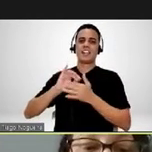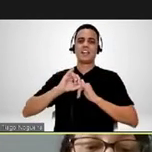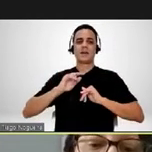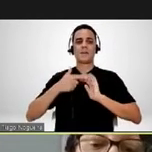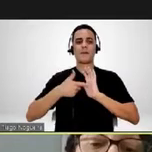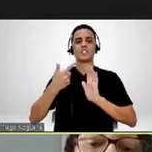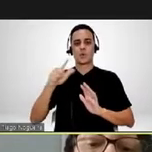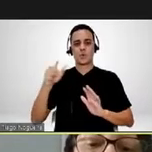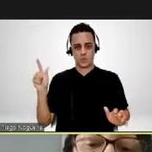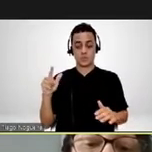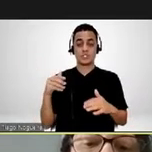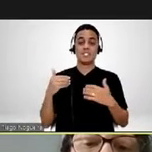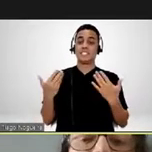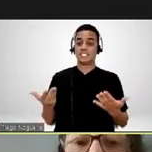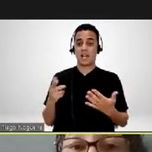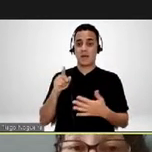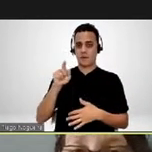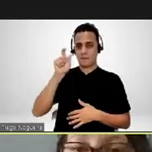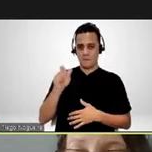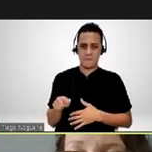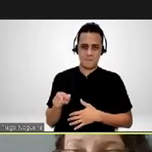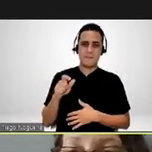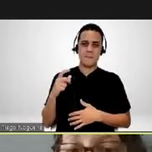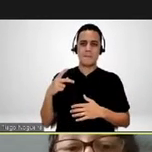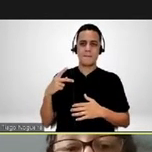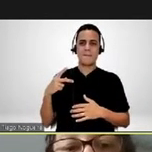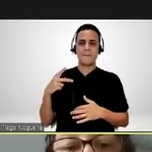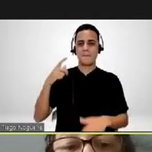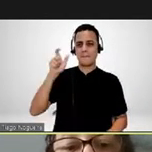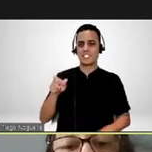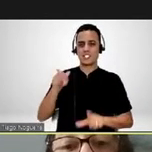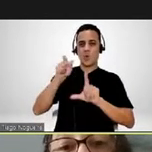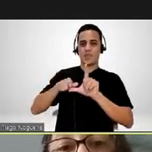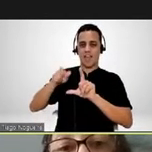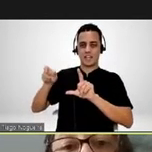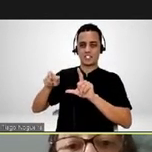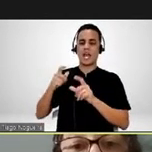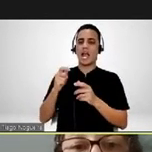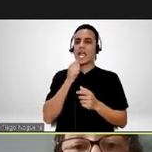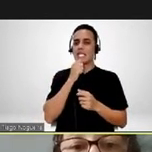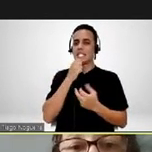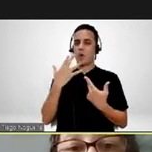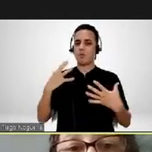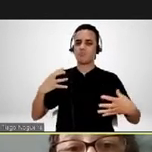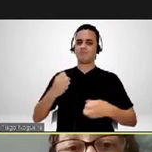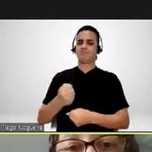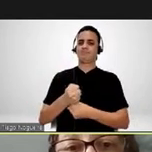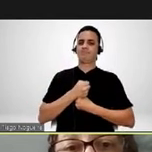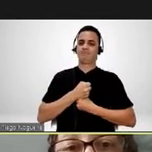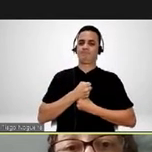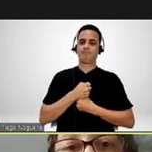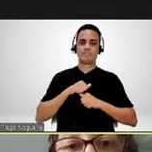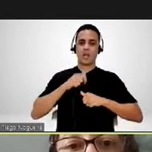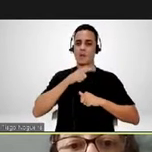caminhos. Então, a personagem, ela ainda está contida. Então, acabam se